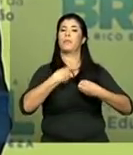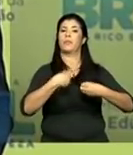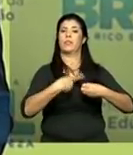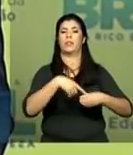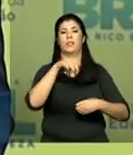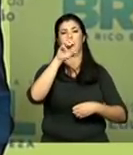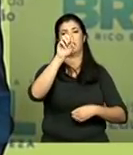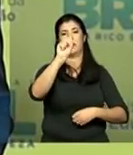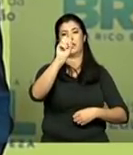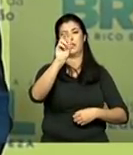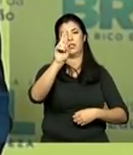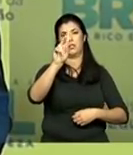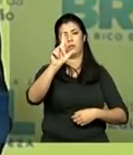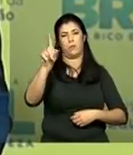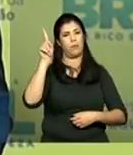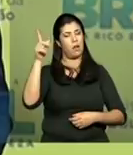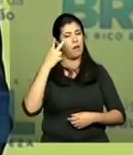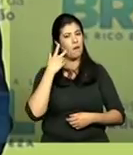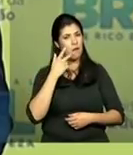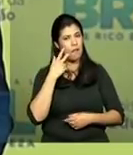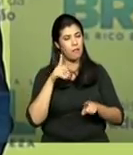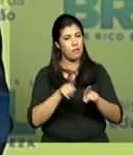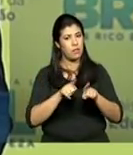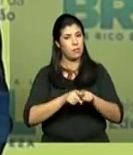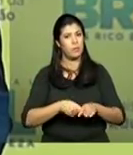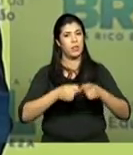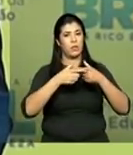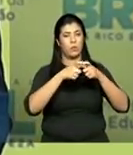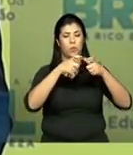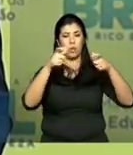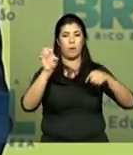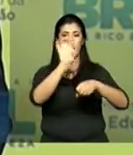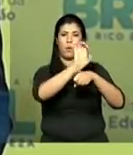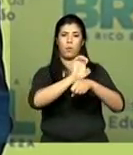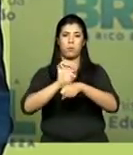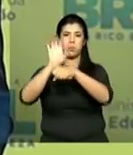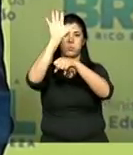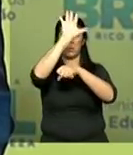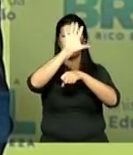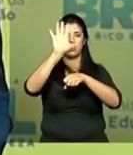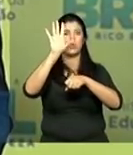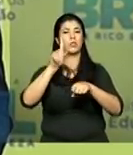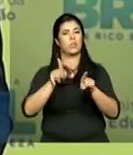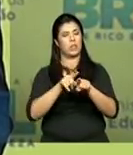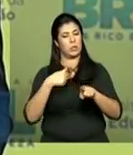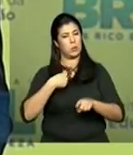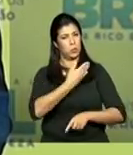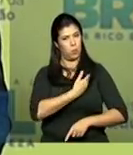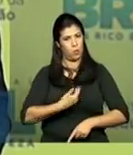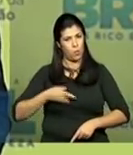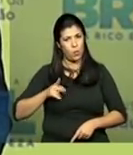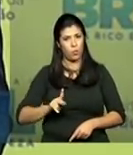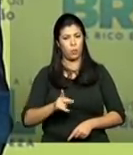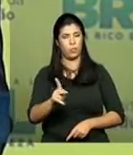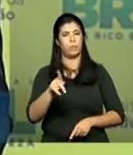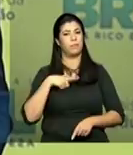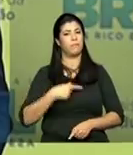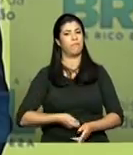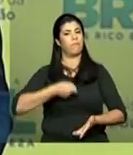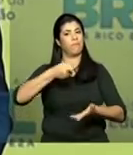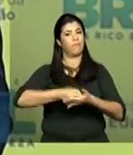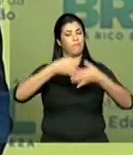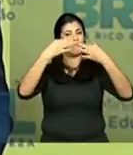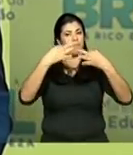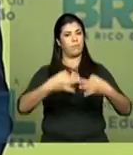prefeito, e depois se estendeu para todo o Estado quando fui governador. O êxito que lá tivemos fez com